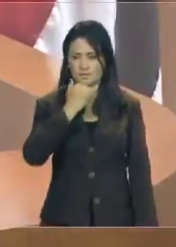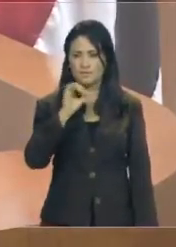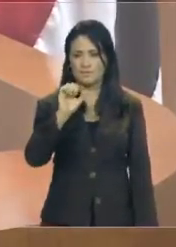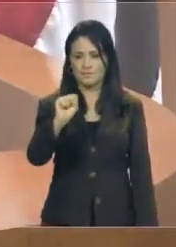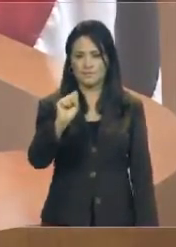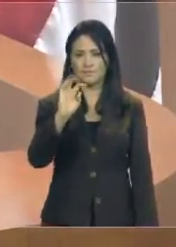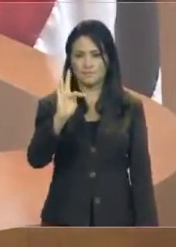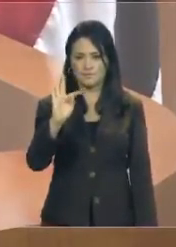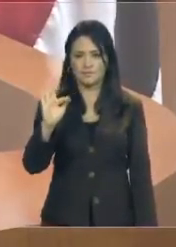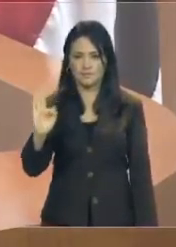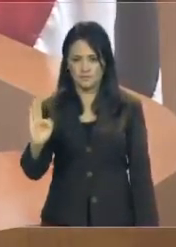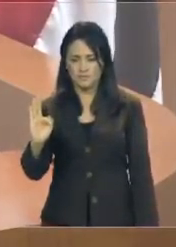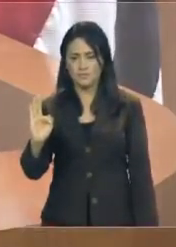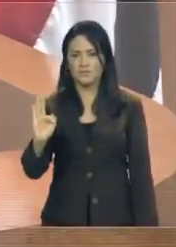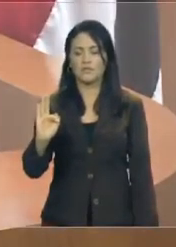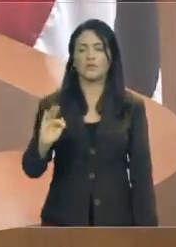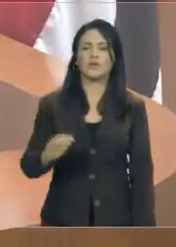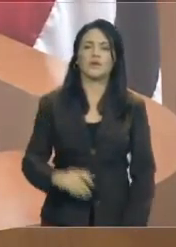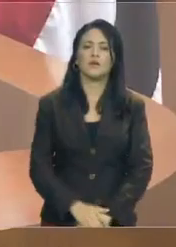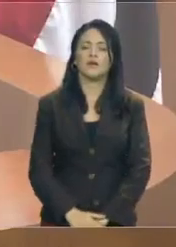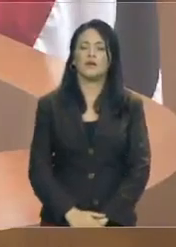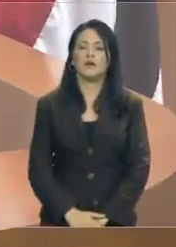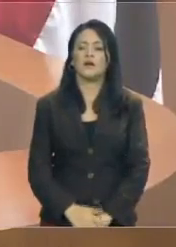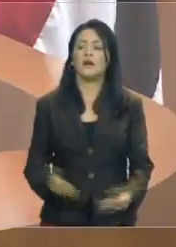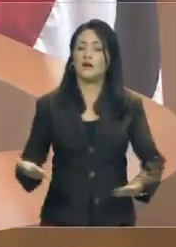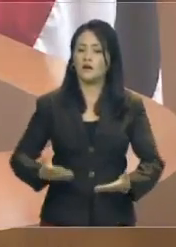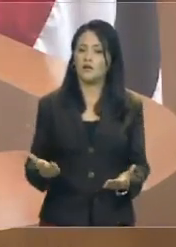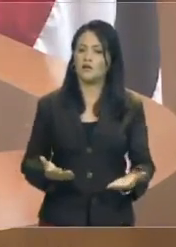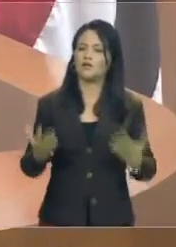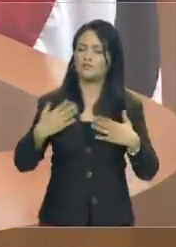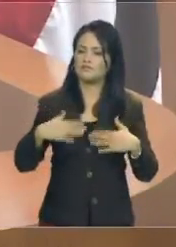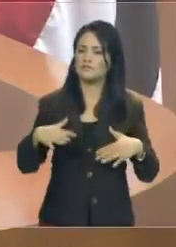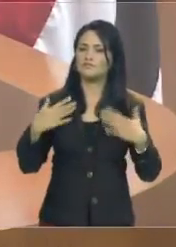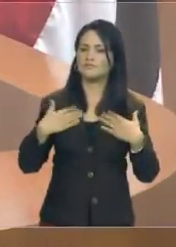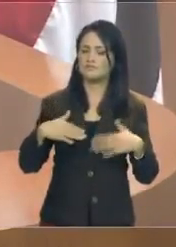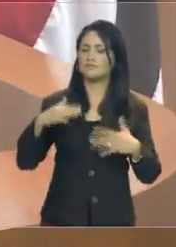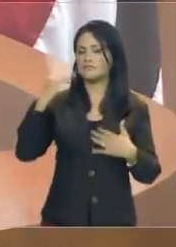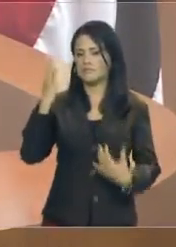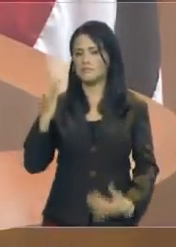Zavascki, acalma, de certa forma, o país,